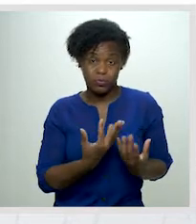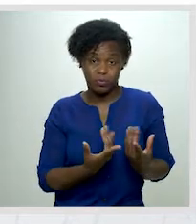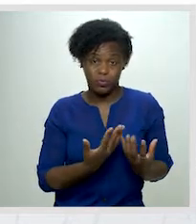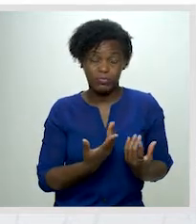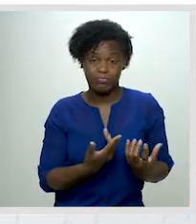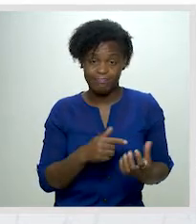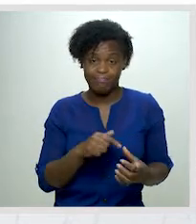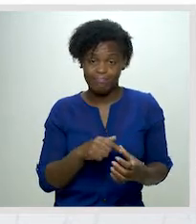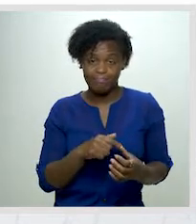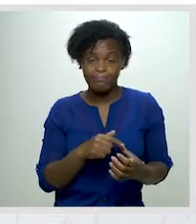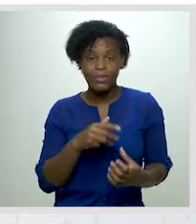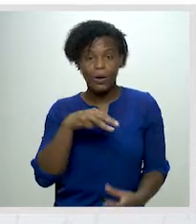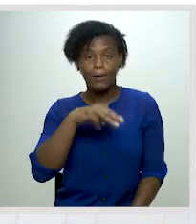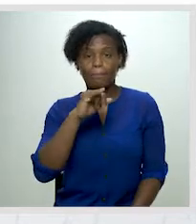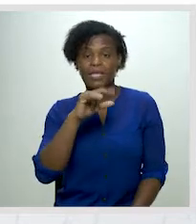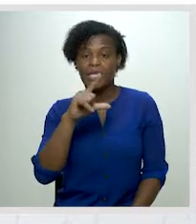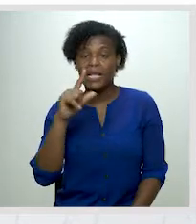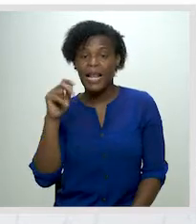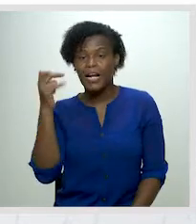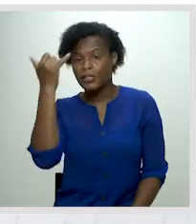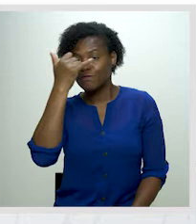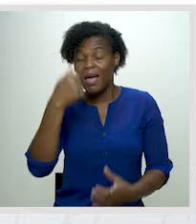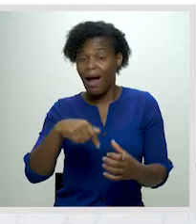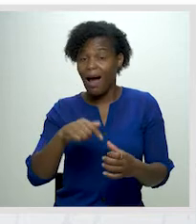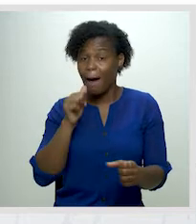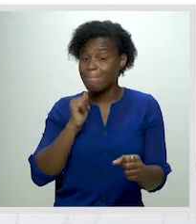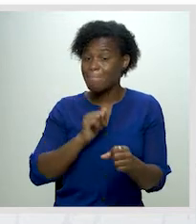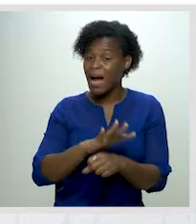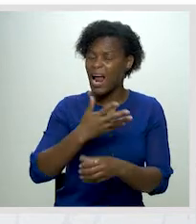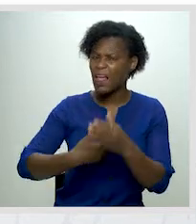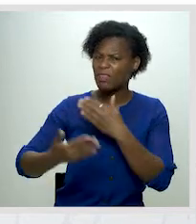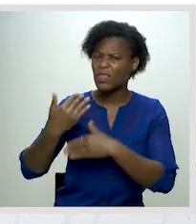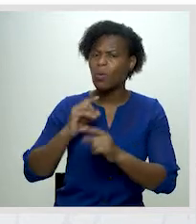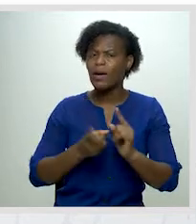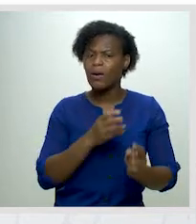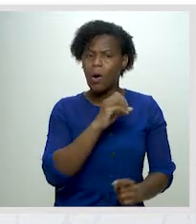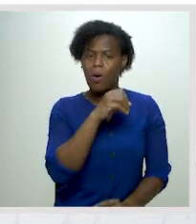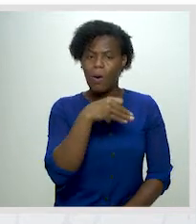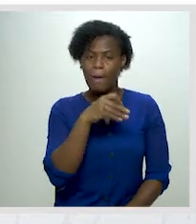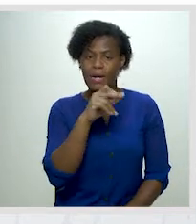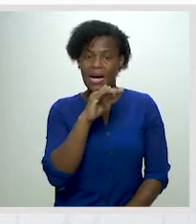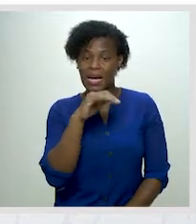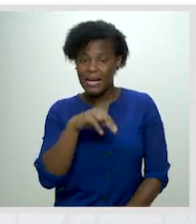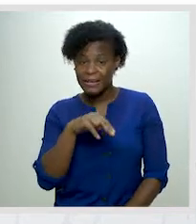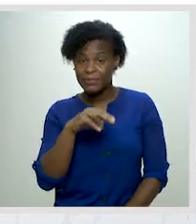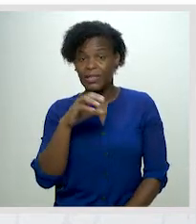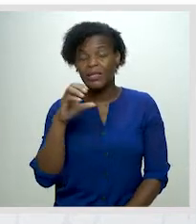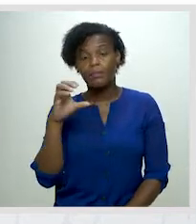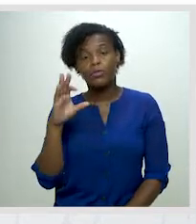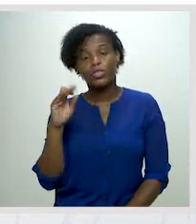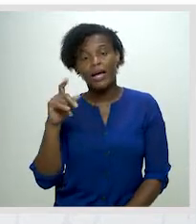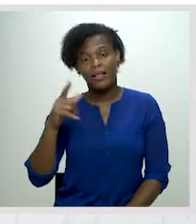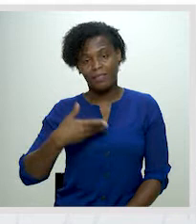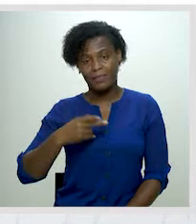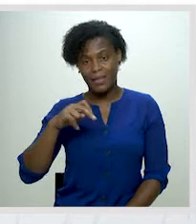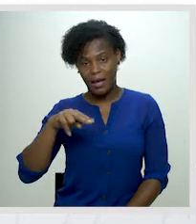da ebulição. Miller simulou o oceano primitivo que Oparin e Eldan diziam. Que depois que